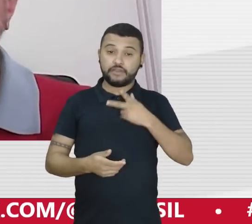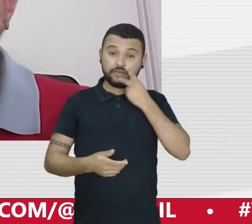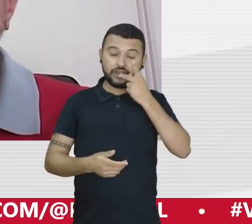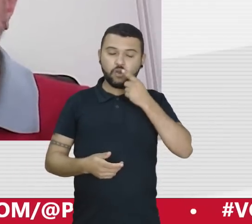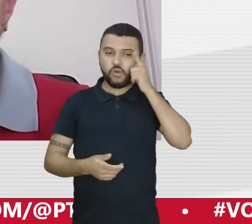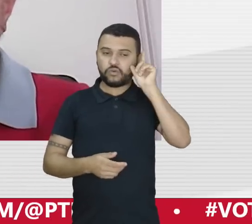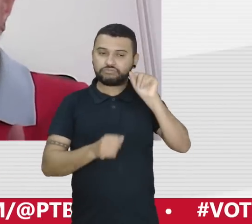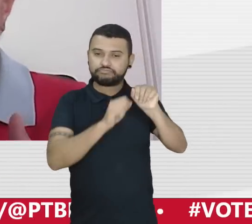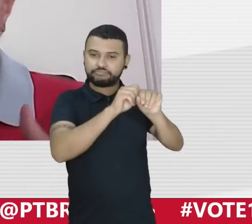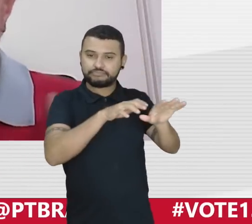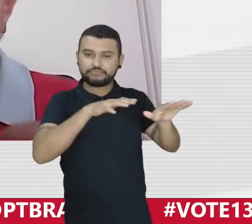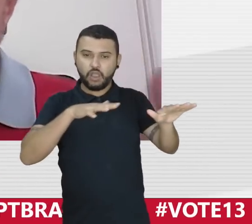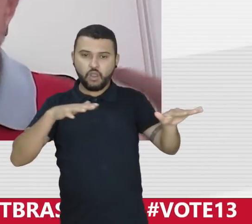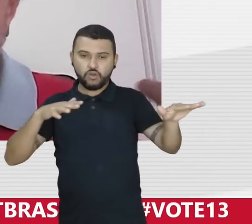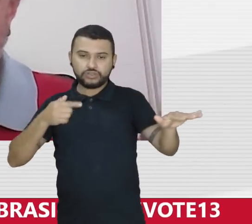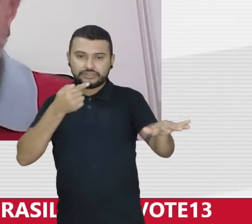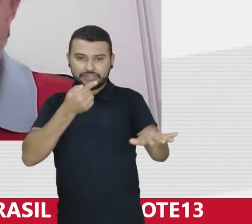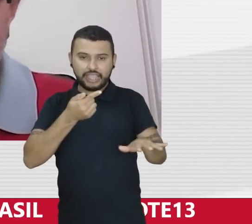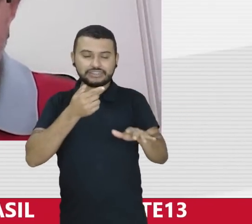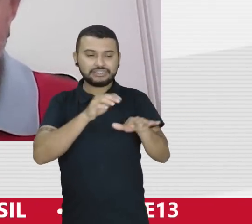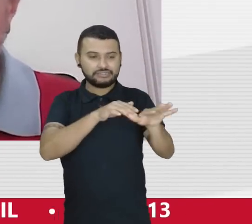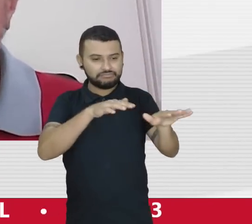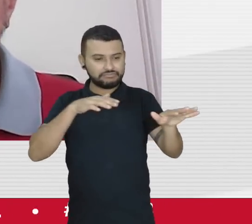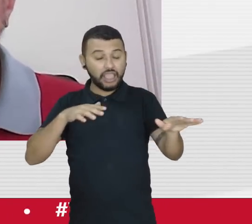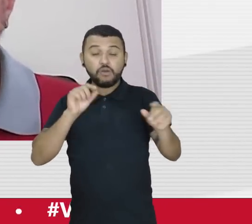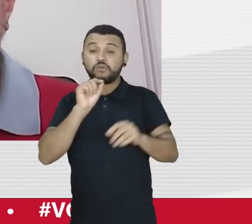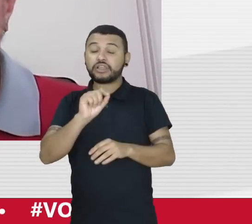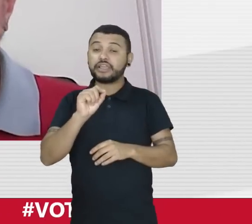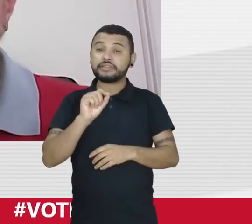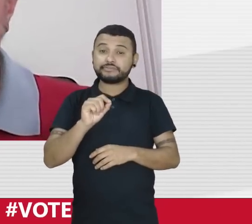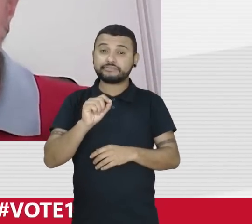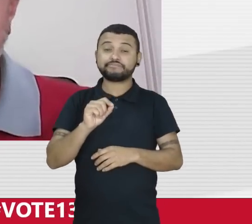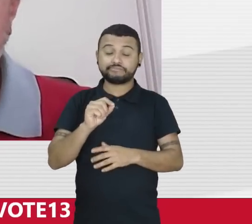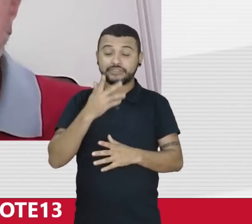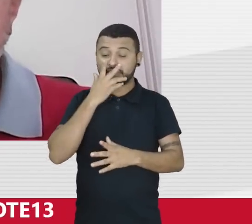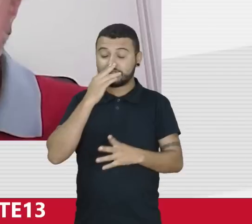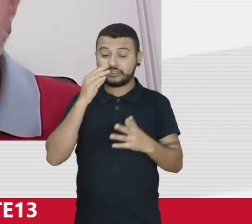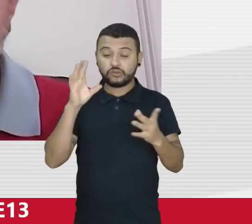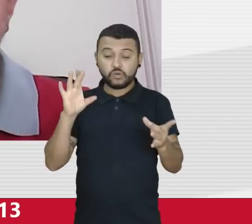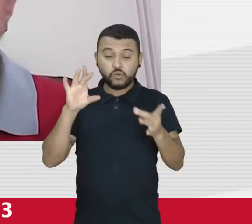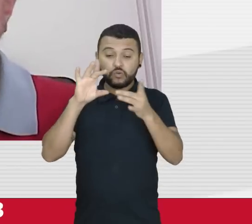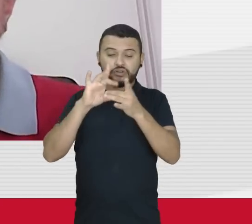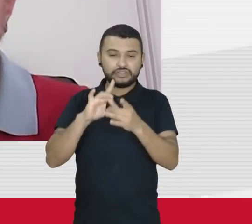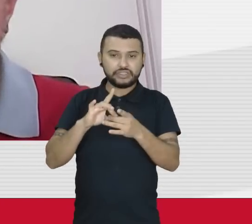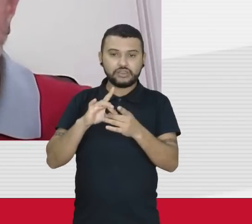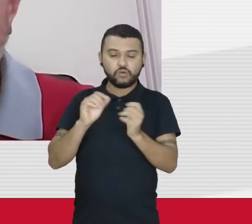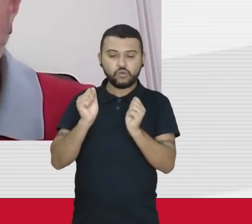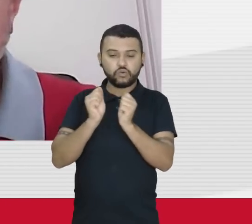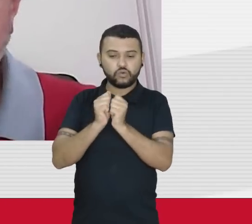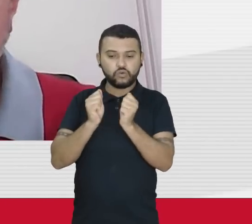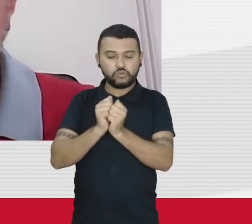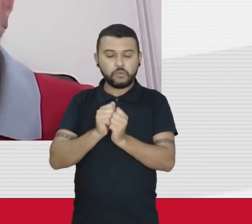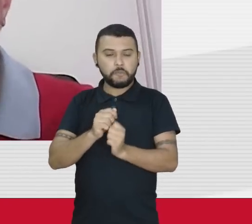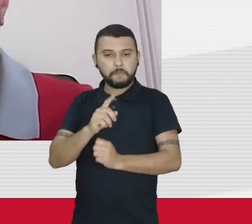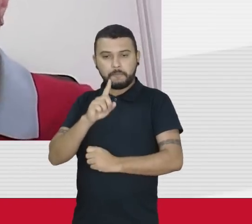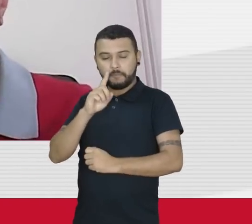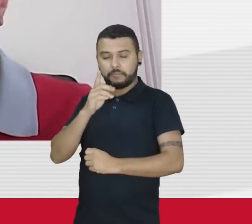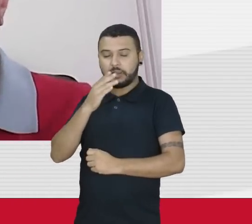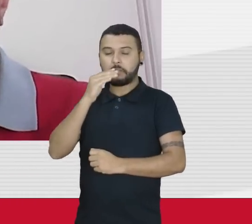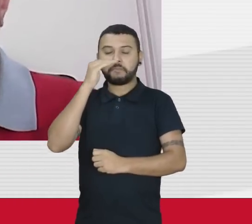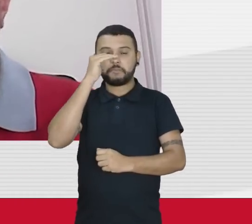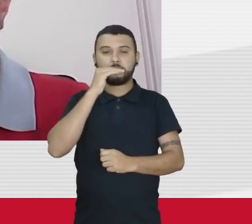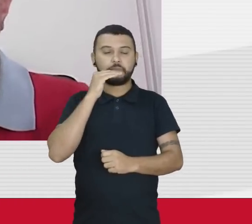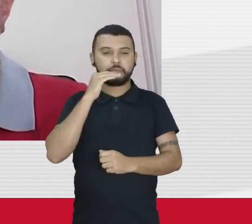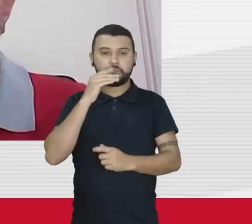ontem é um ajuntamento de base militante para erguer a moral de um